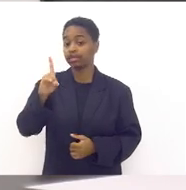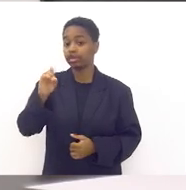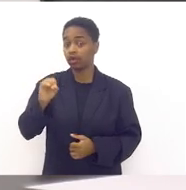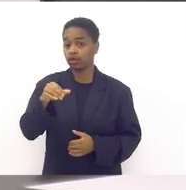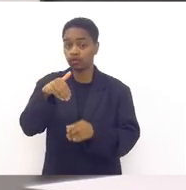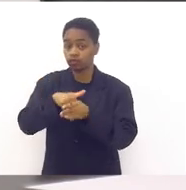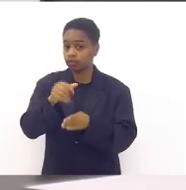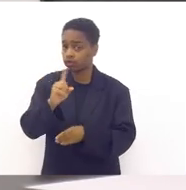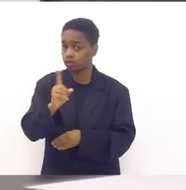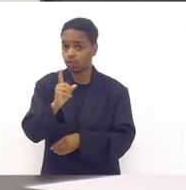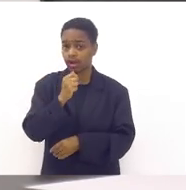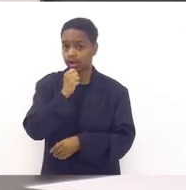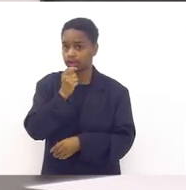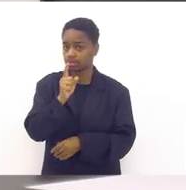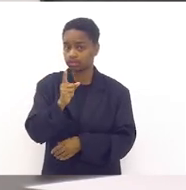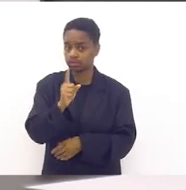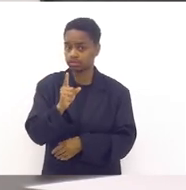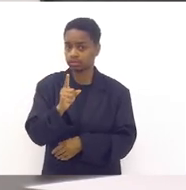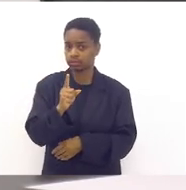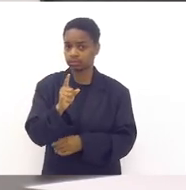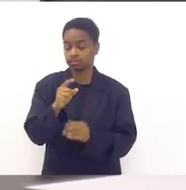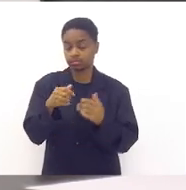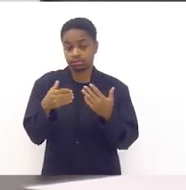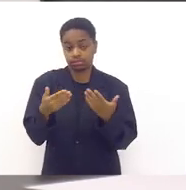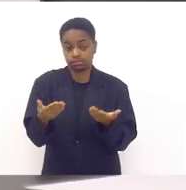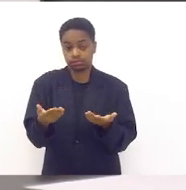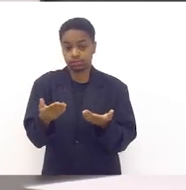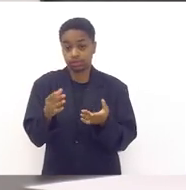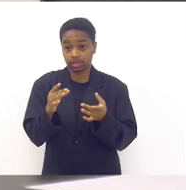votada. Ainda. Ou seja,